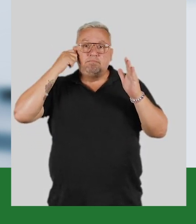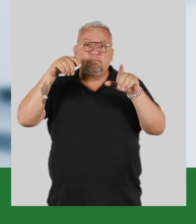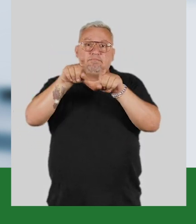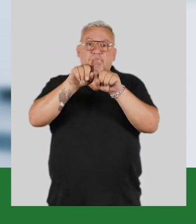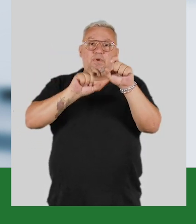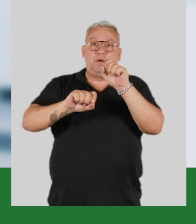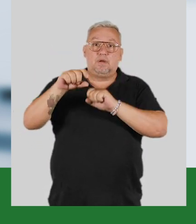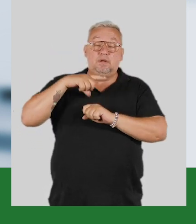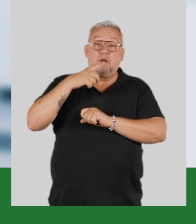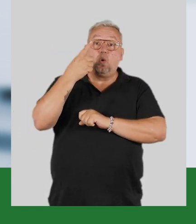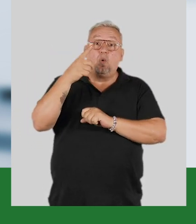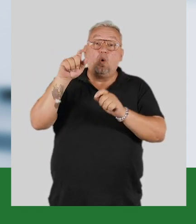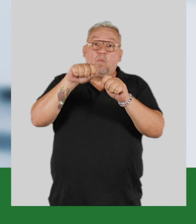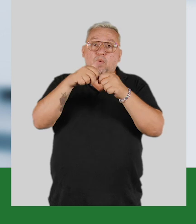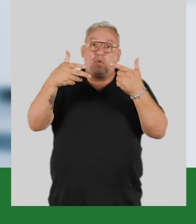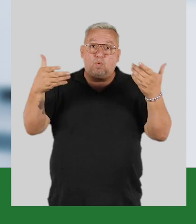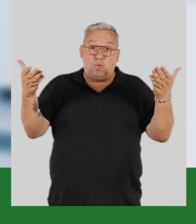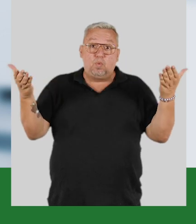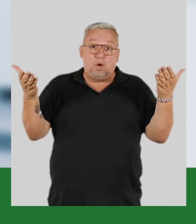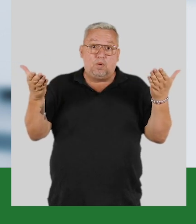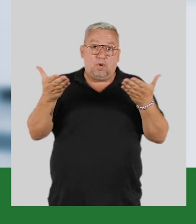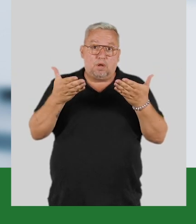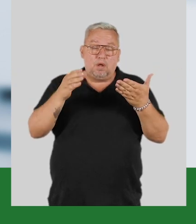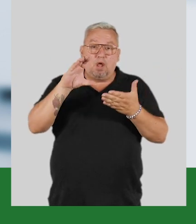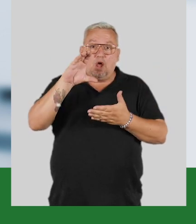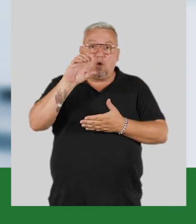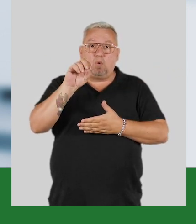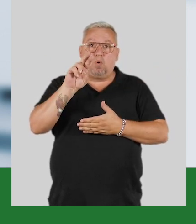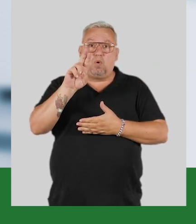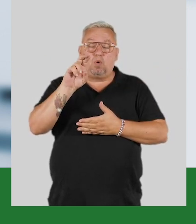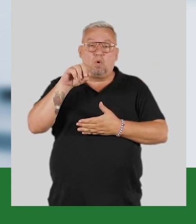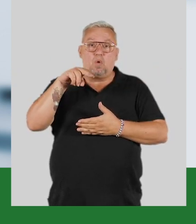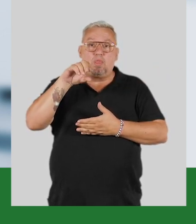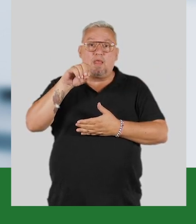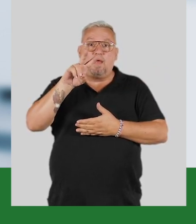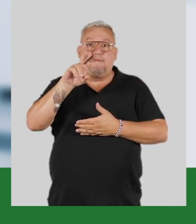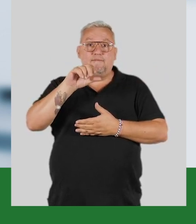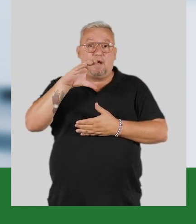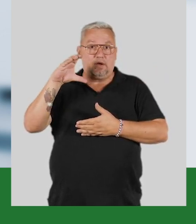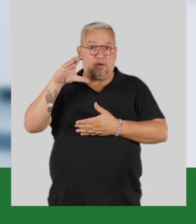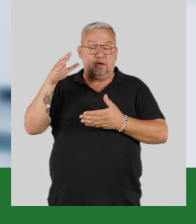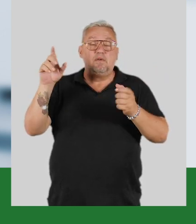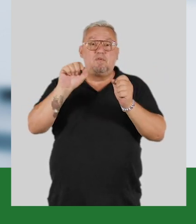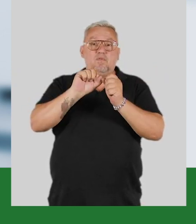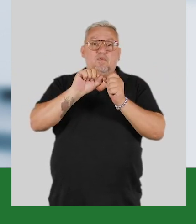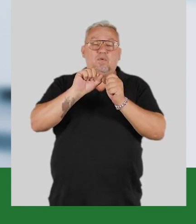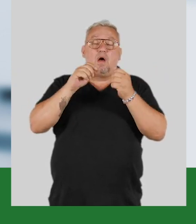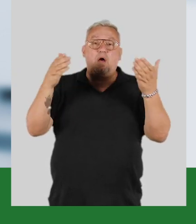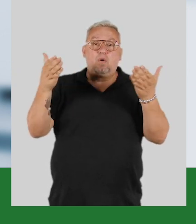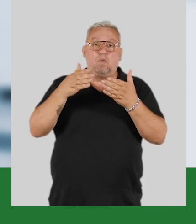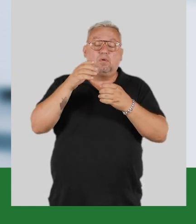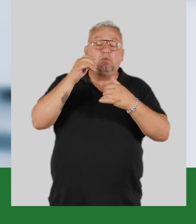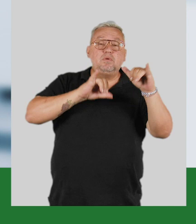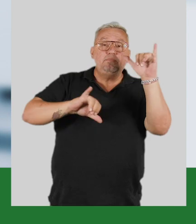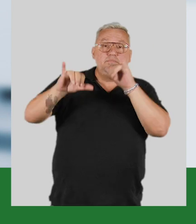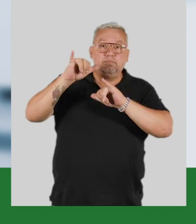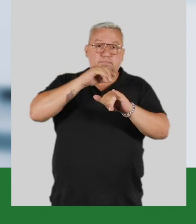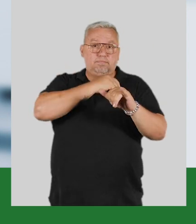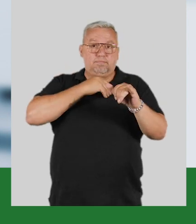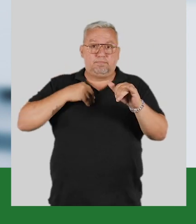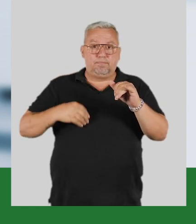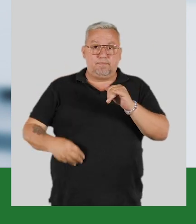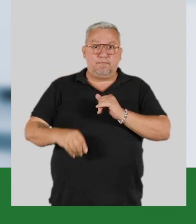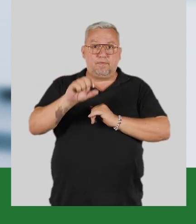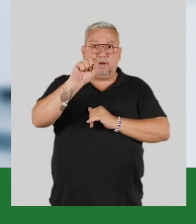tem apenas um produto neste momento, a Coronavac. A Coronavac ela foi produzida pelo laboratório chinês